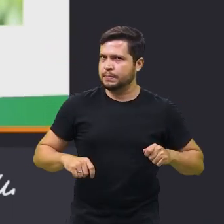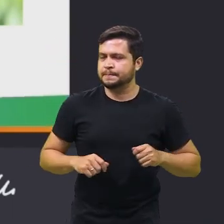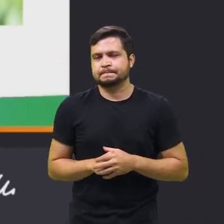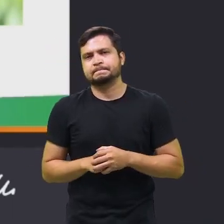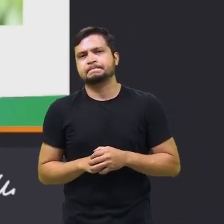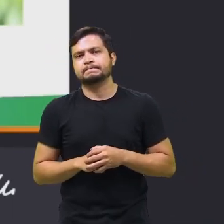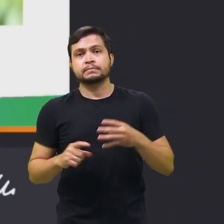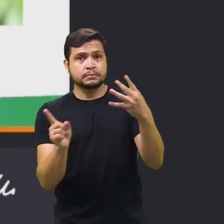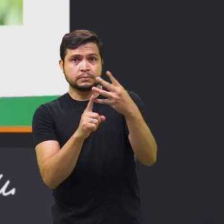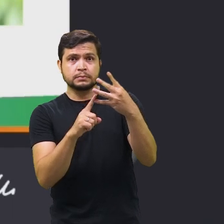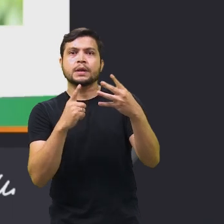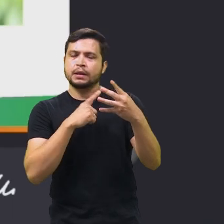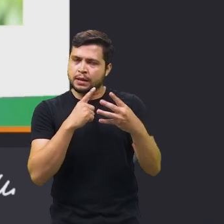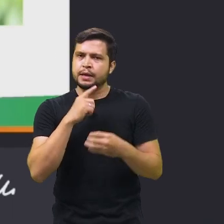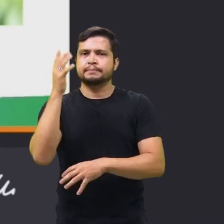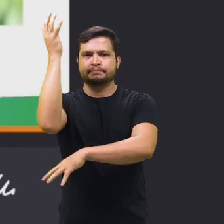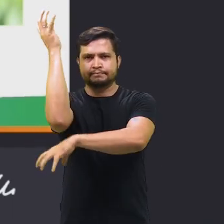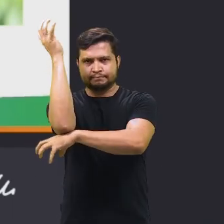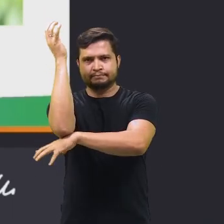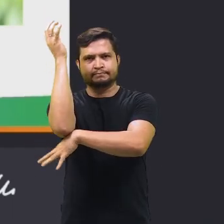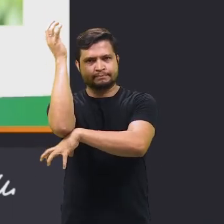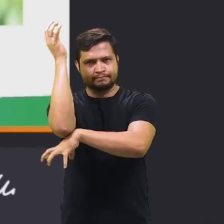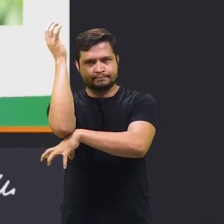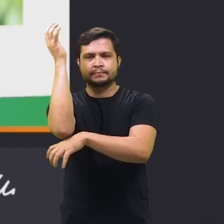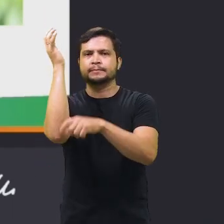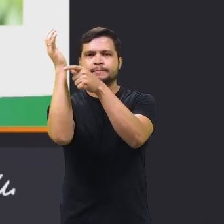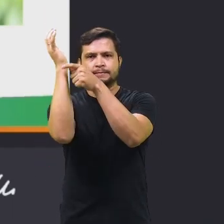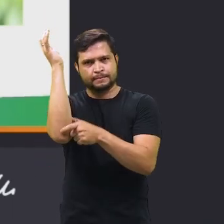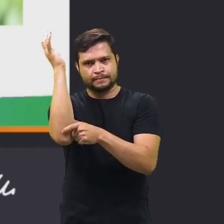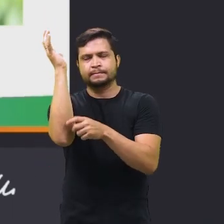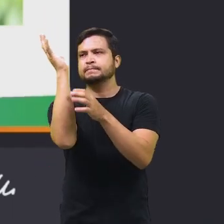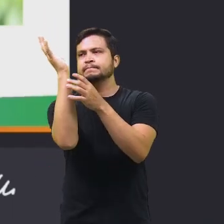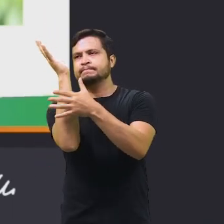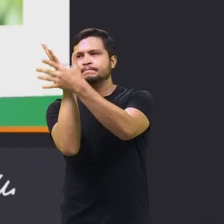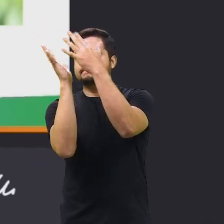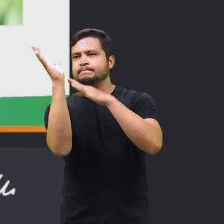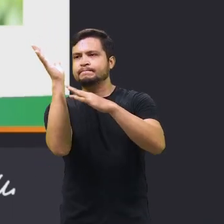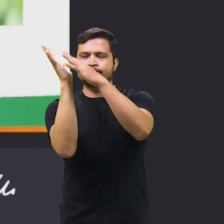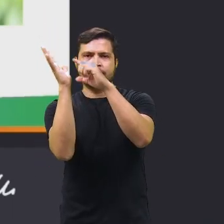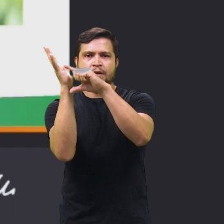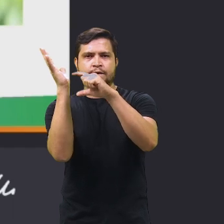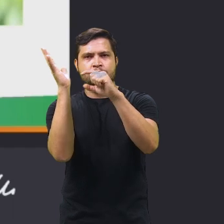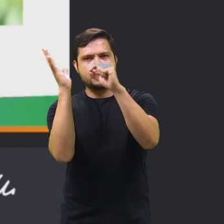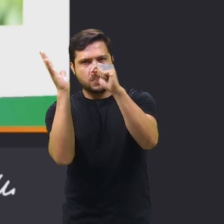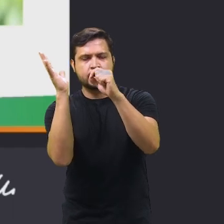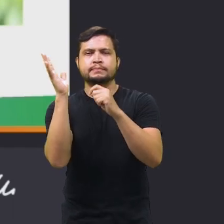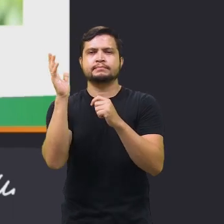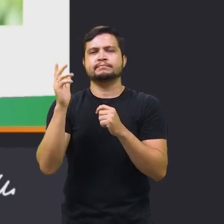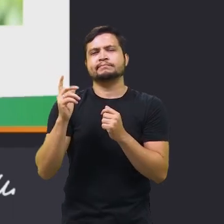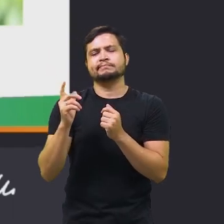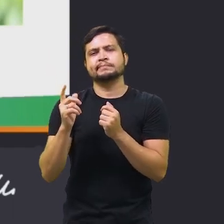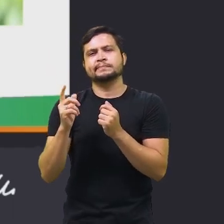possuem a raiz, o caule, a folha e agora flores e frutos. Flores e